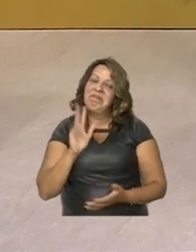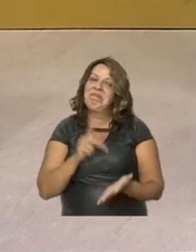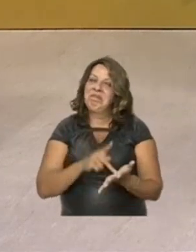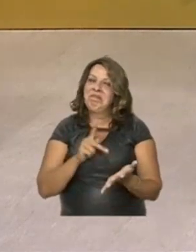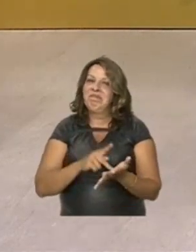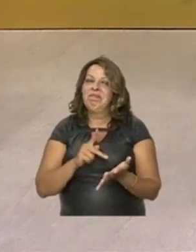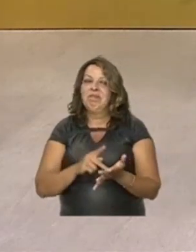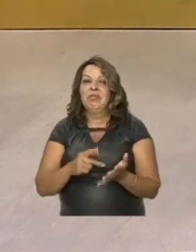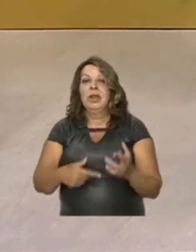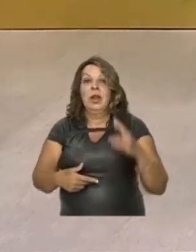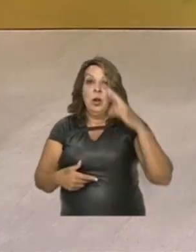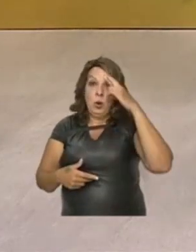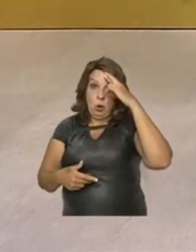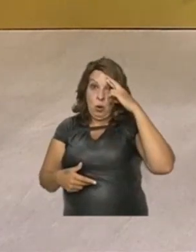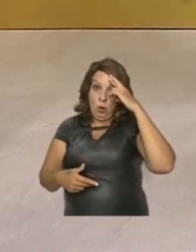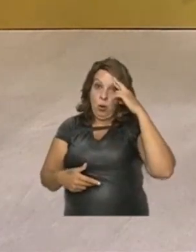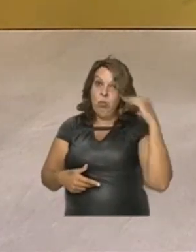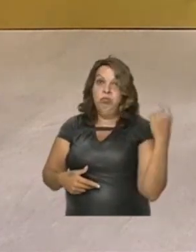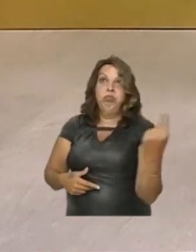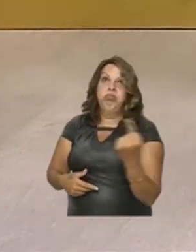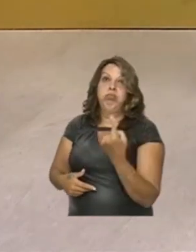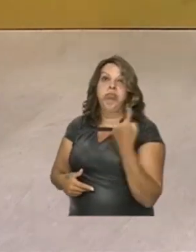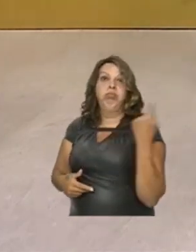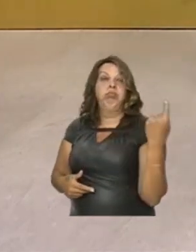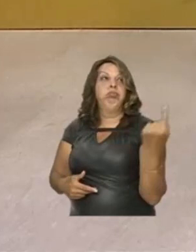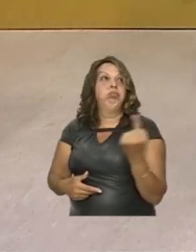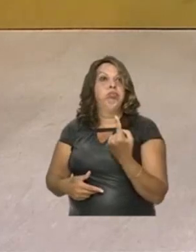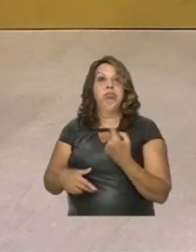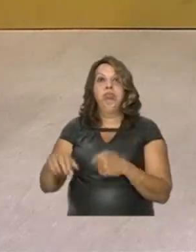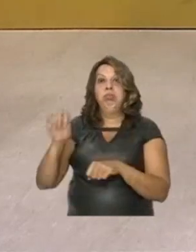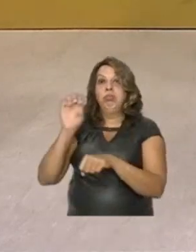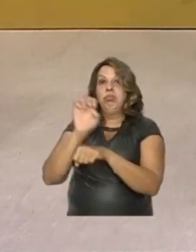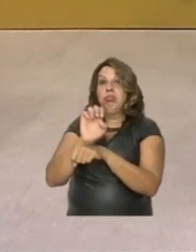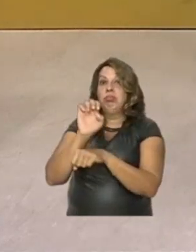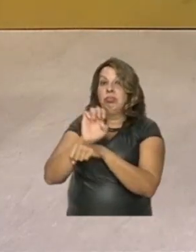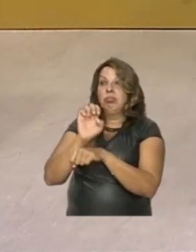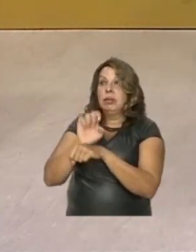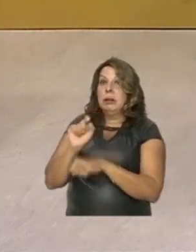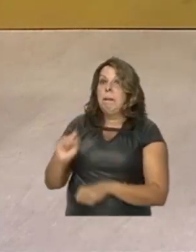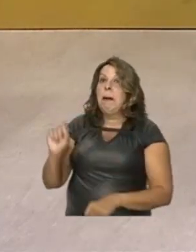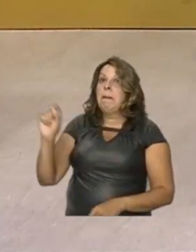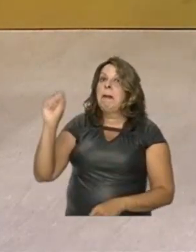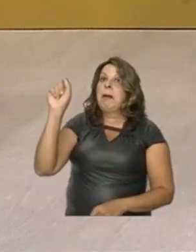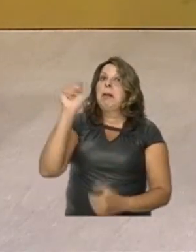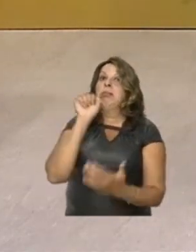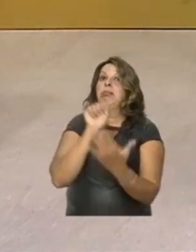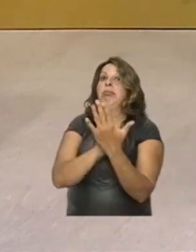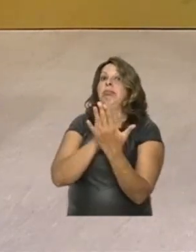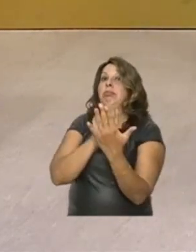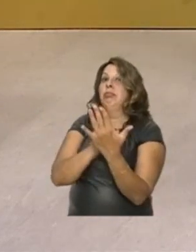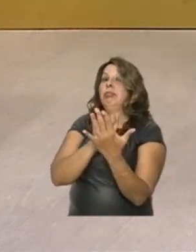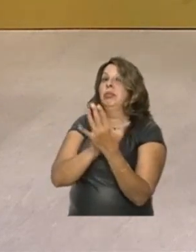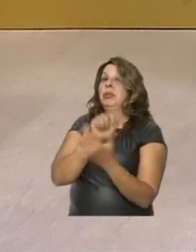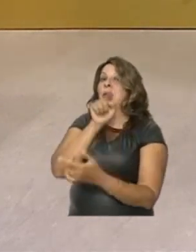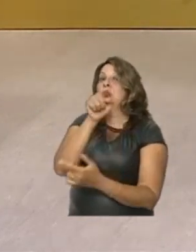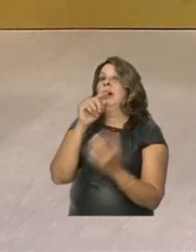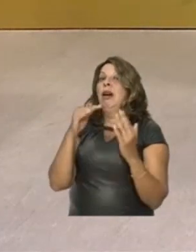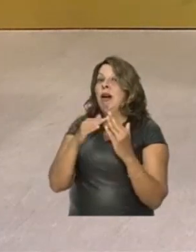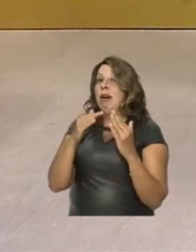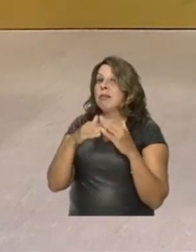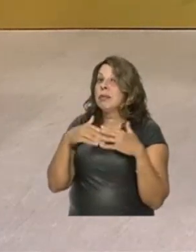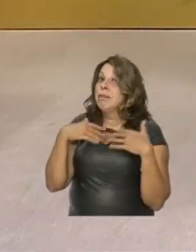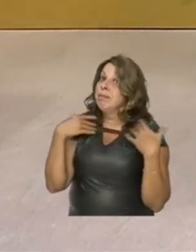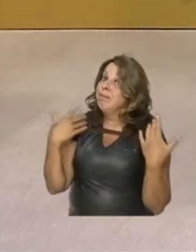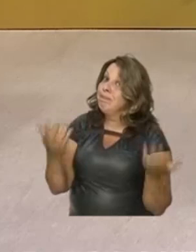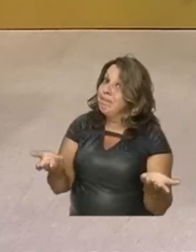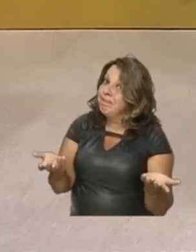mesmo. Pois é, o Rogério continua circulando em nosso estado, vai bater em alguma porta hoje com R$500 na mão. Quem será que vai atender? Vamos saber no próximo domingo. É